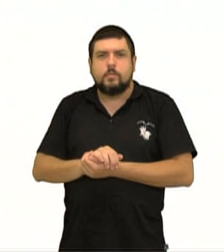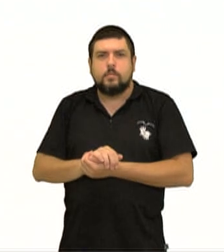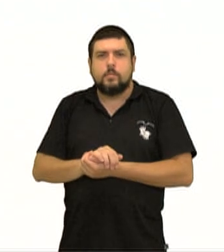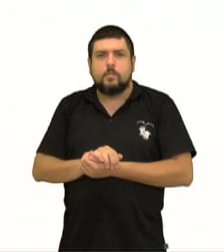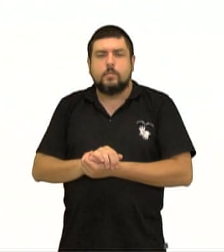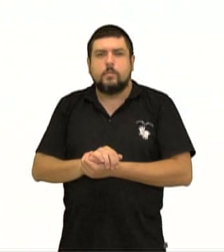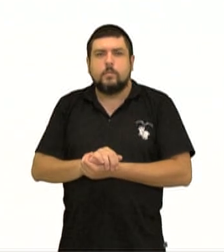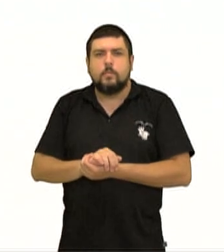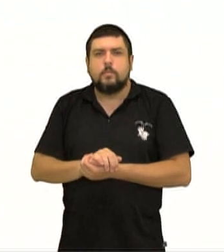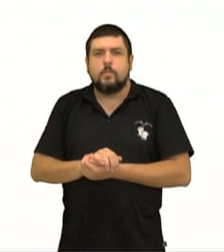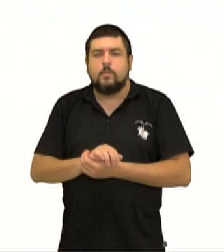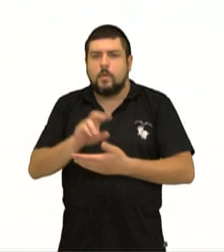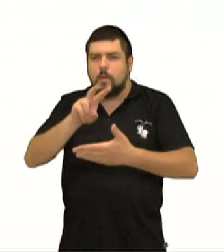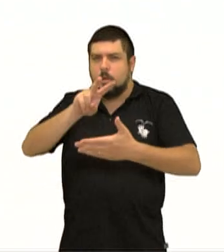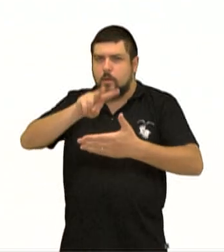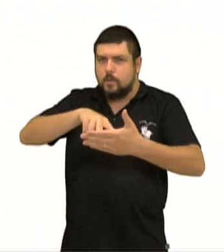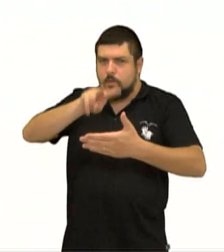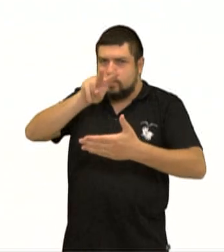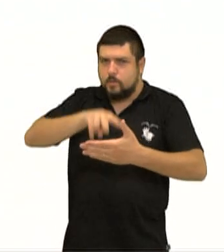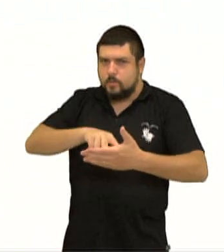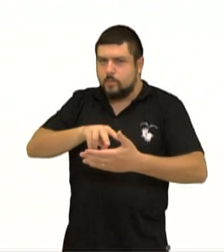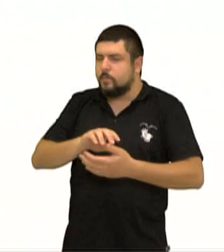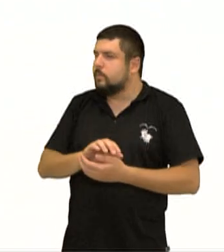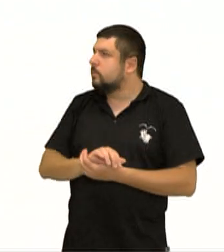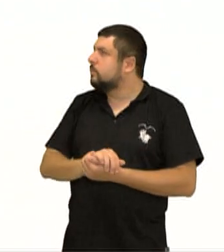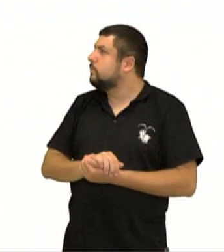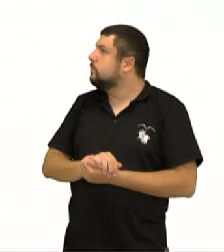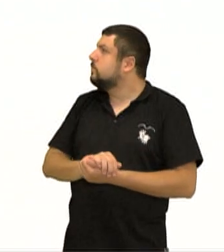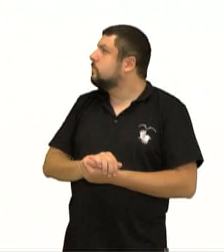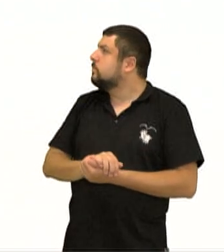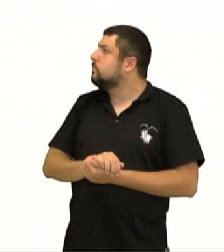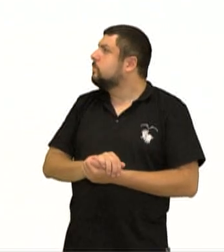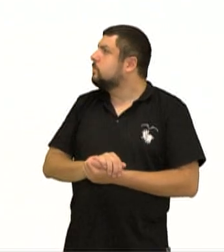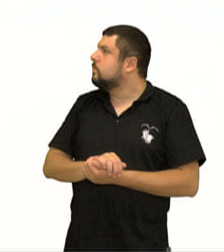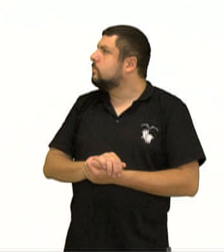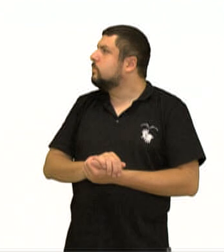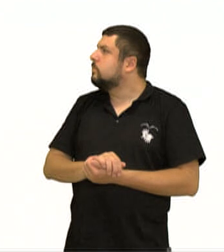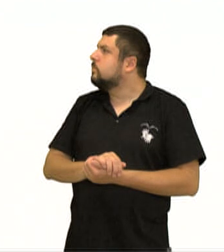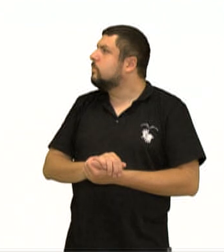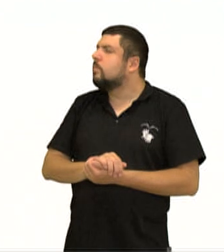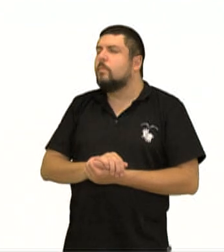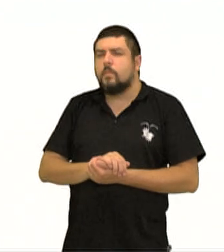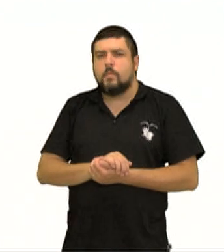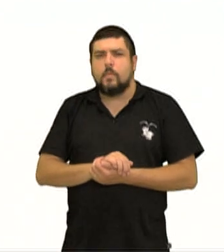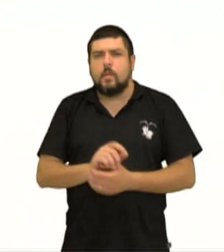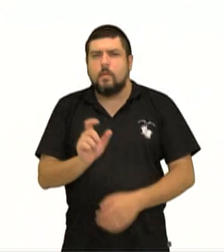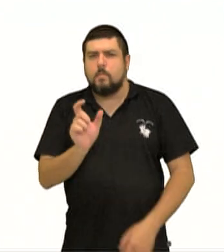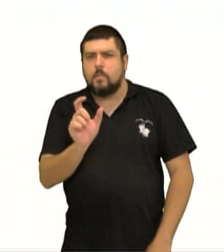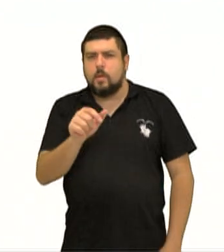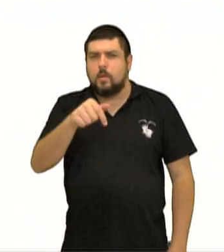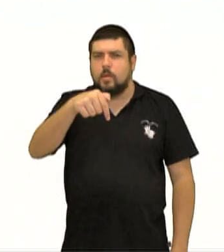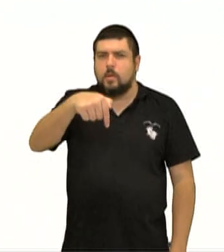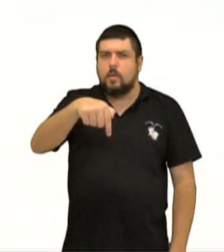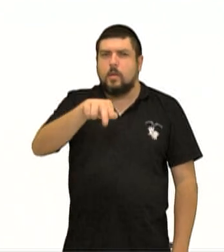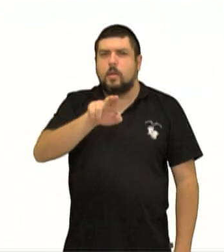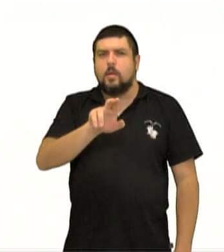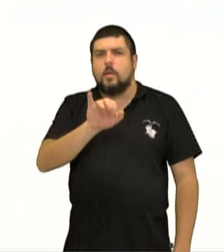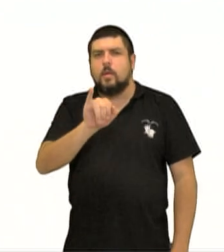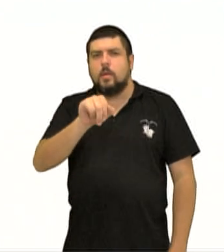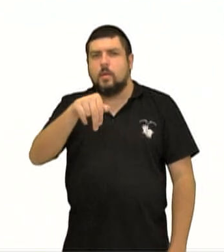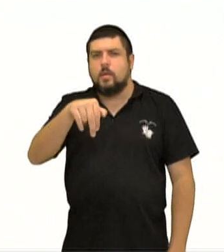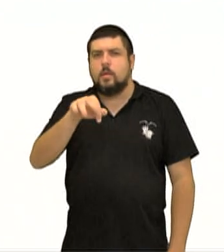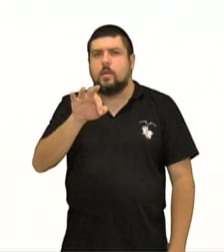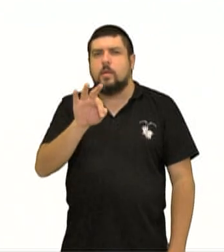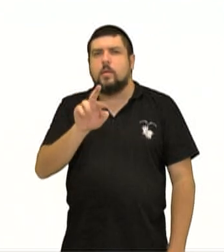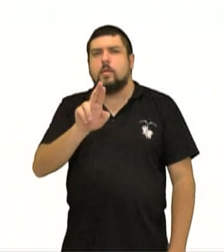A. Quíntuplo de 18 menos 5. Pessoal, quando aparece quíntuplo,